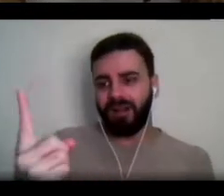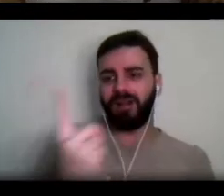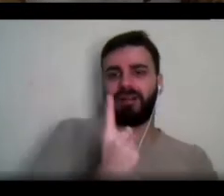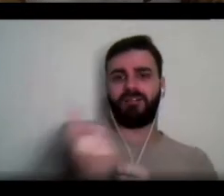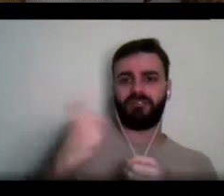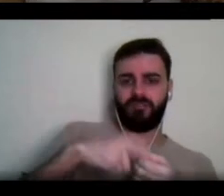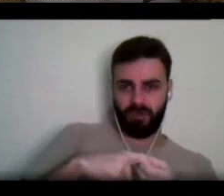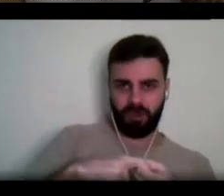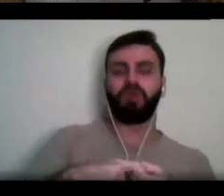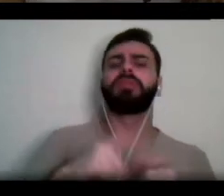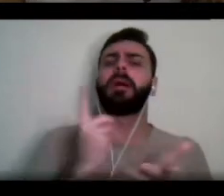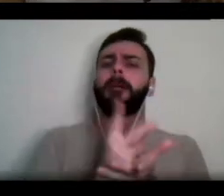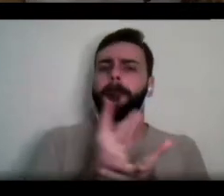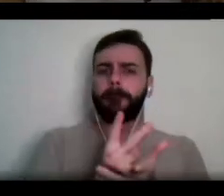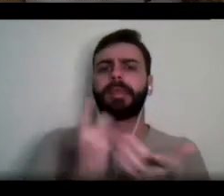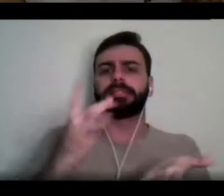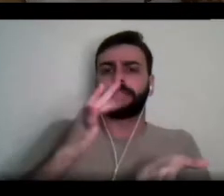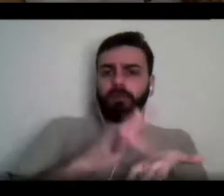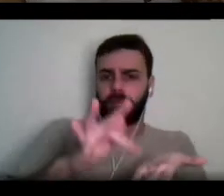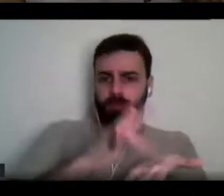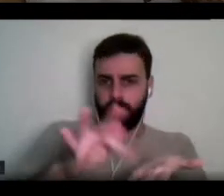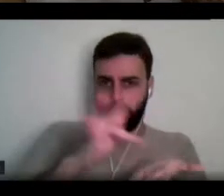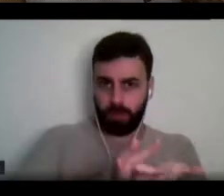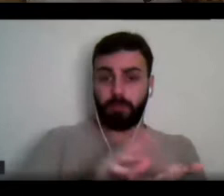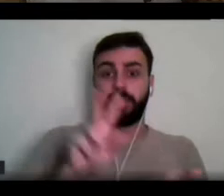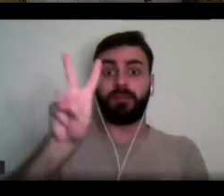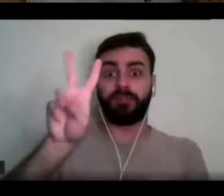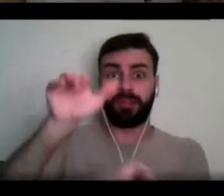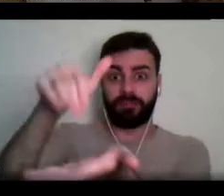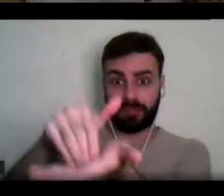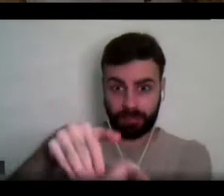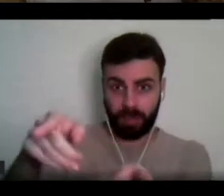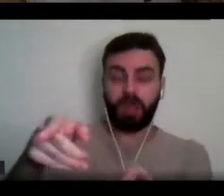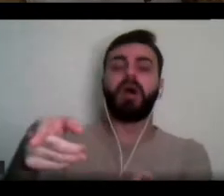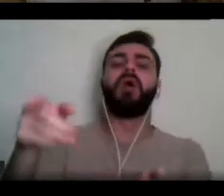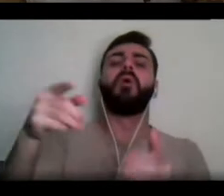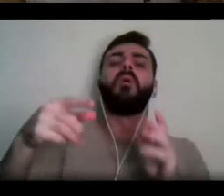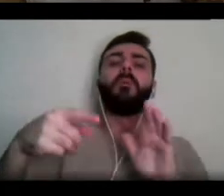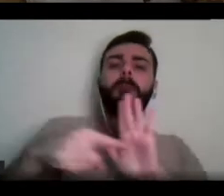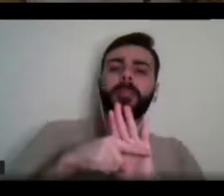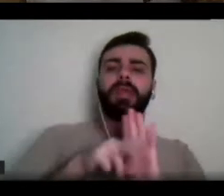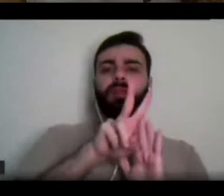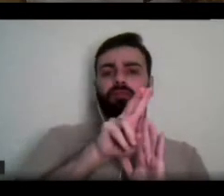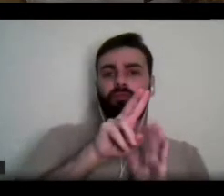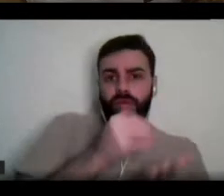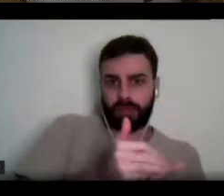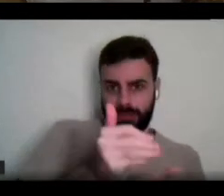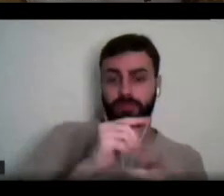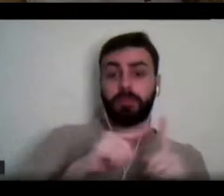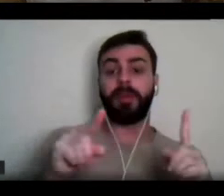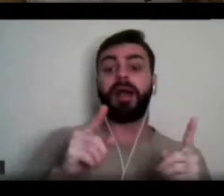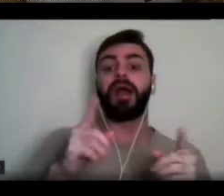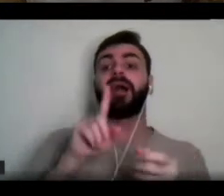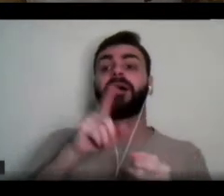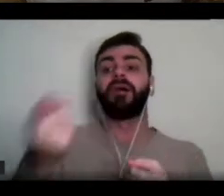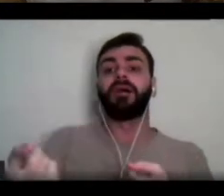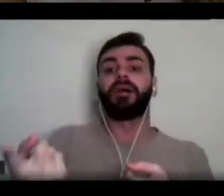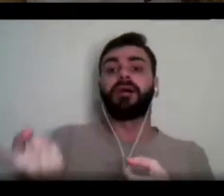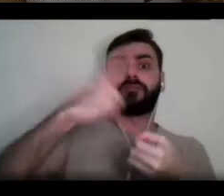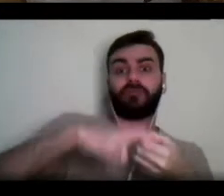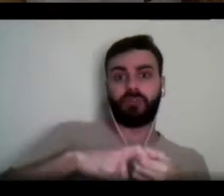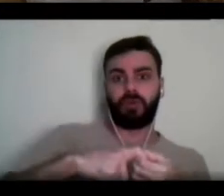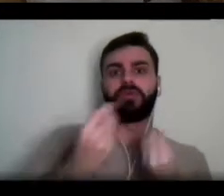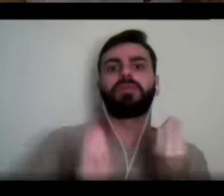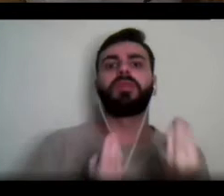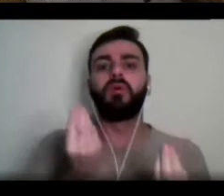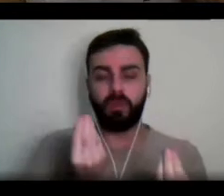viagem de volta? Né? De novo, a velocidade média é um x final menos um x inicial dividido por um